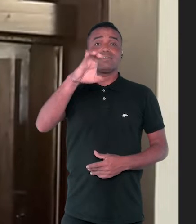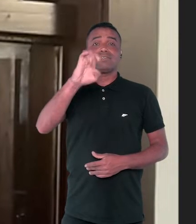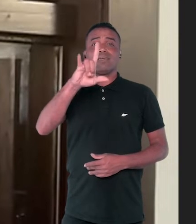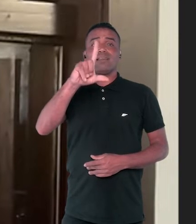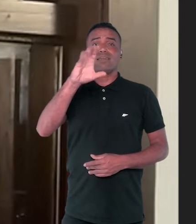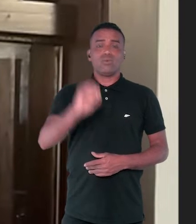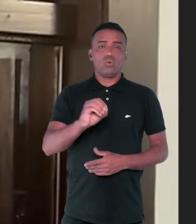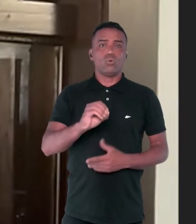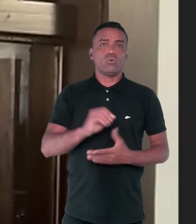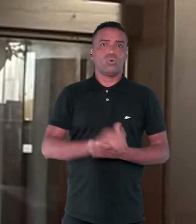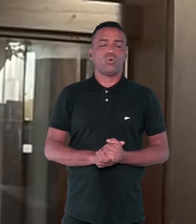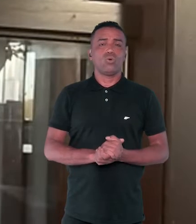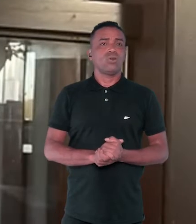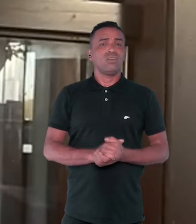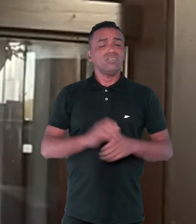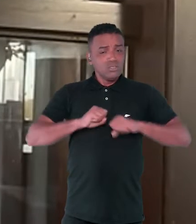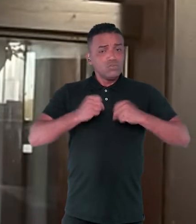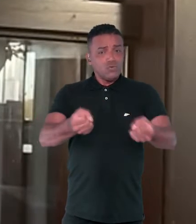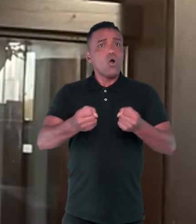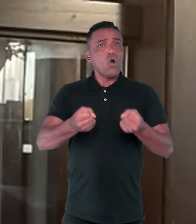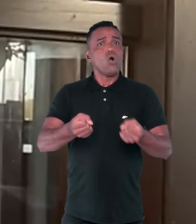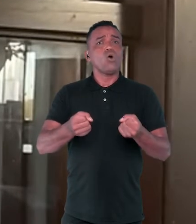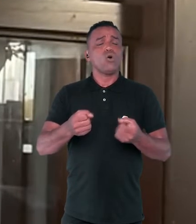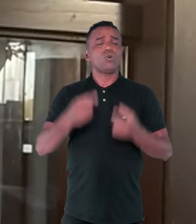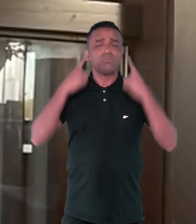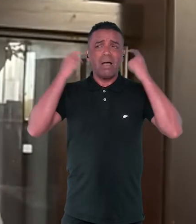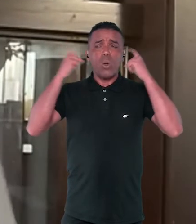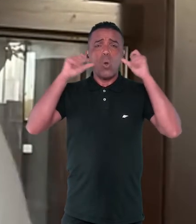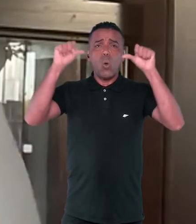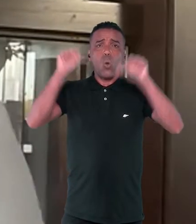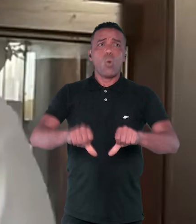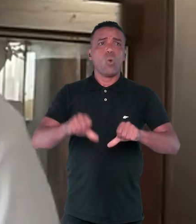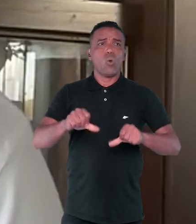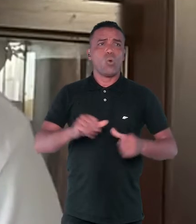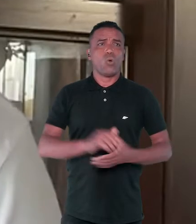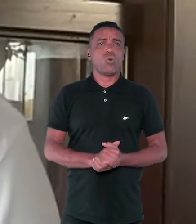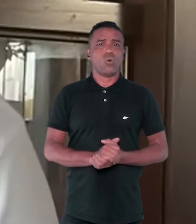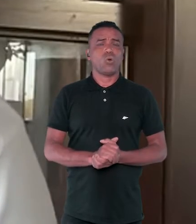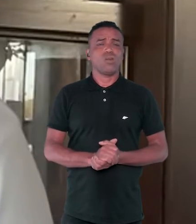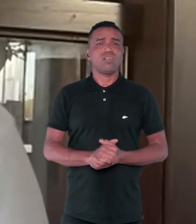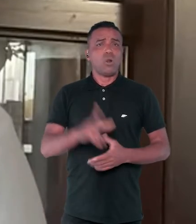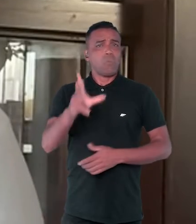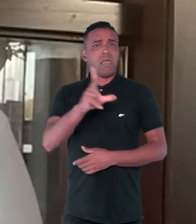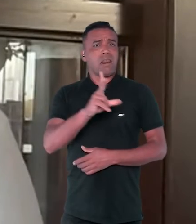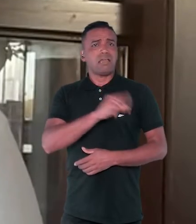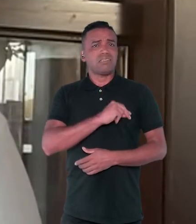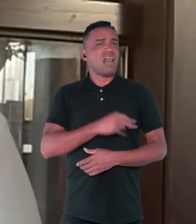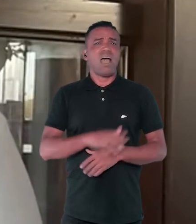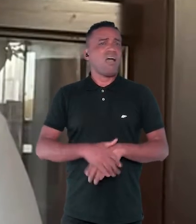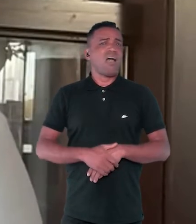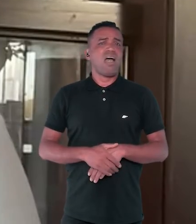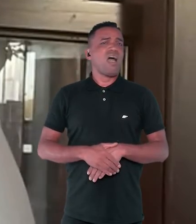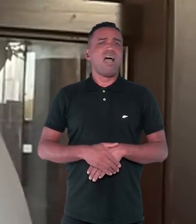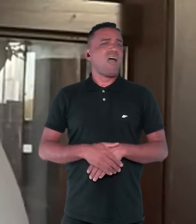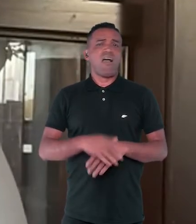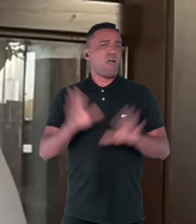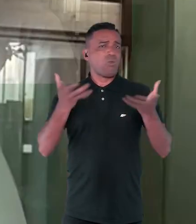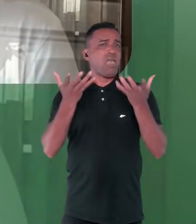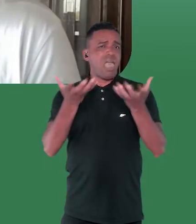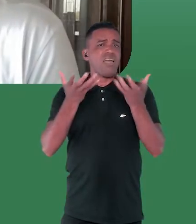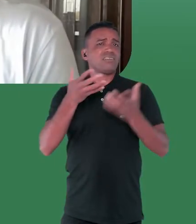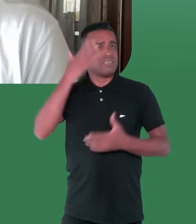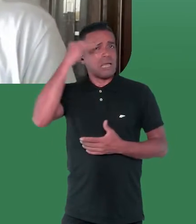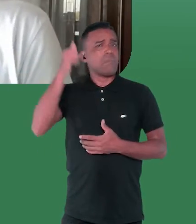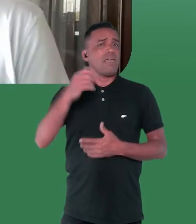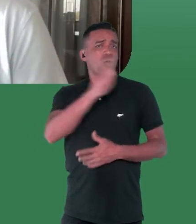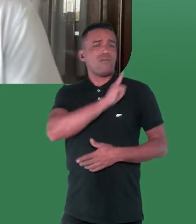horrível. Eu falei: não, só faz um esforço, esse som está horrível. E esse piauiense aí também não merece, não, isso é biônico. Também, quem gosta, quem quer ouvir esse homem,